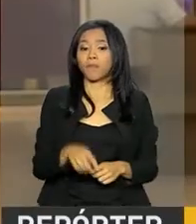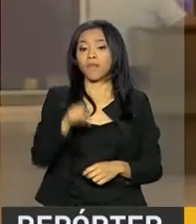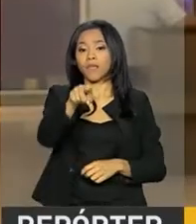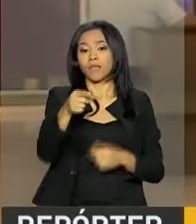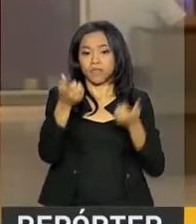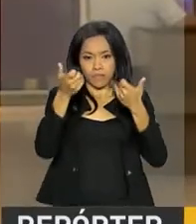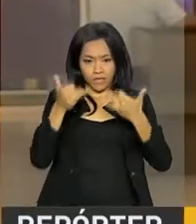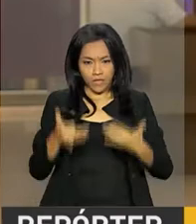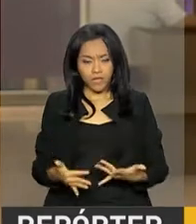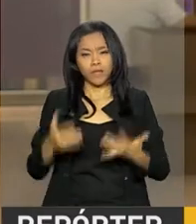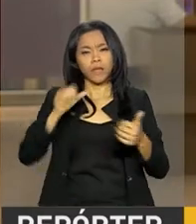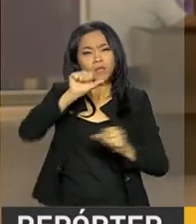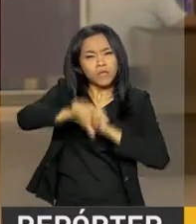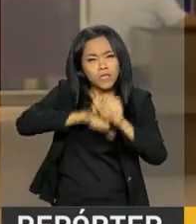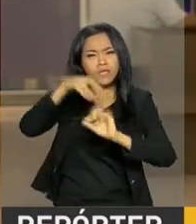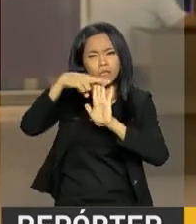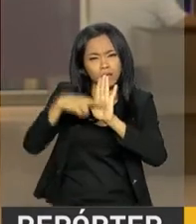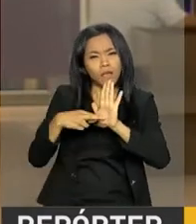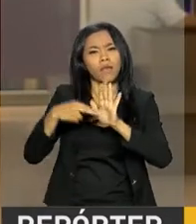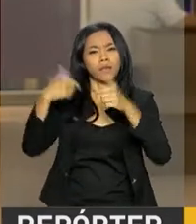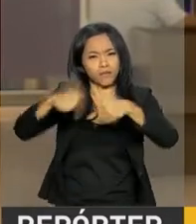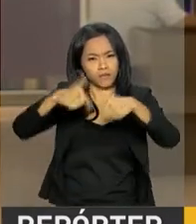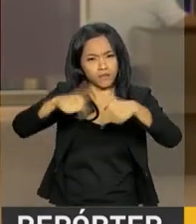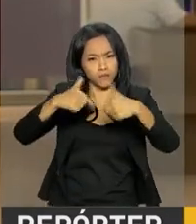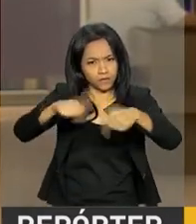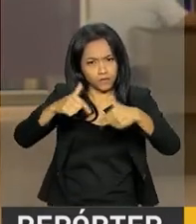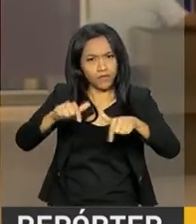para atender anseios